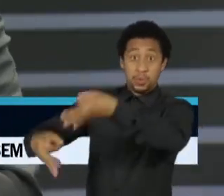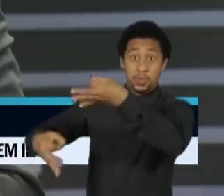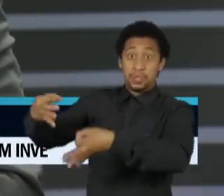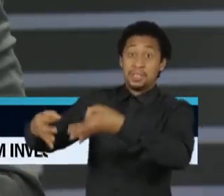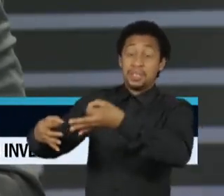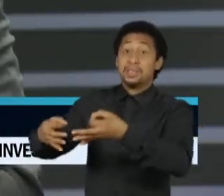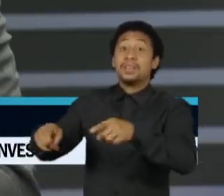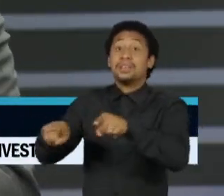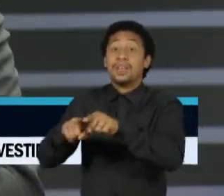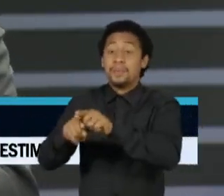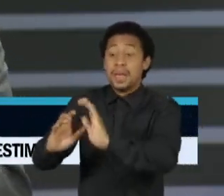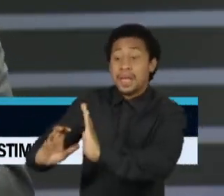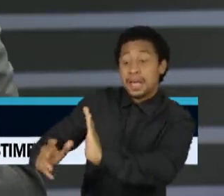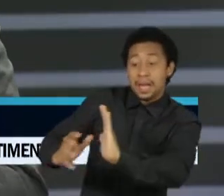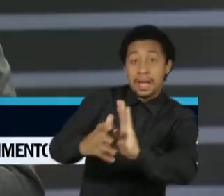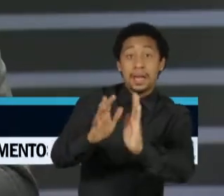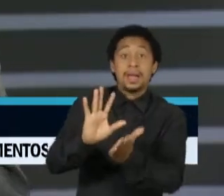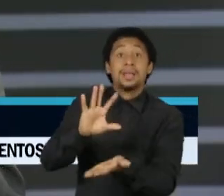Nacional, né?